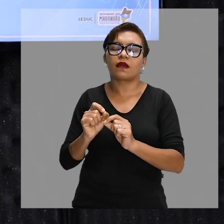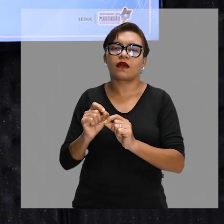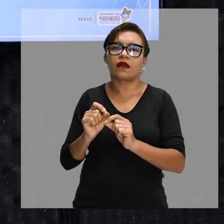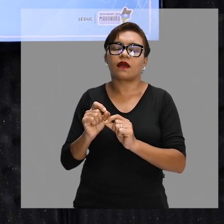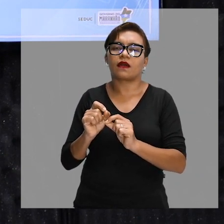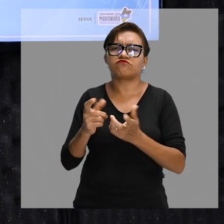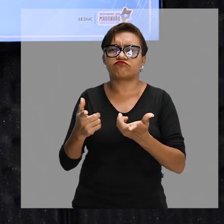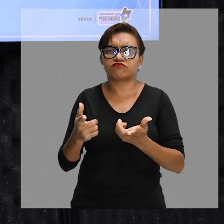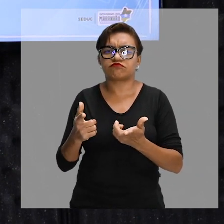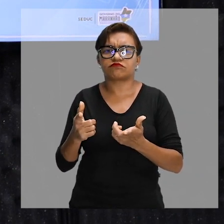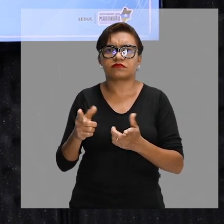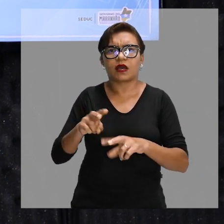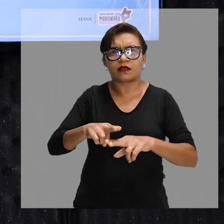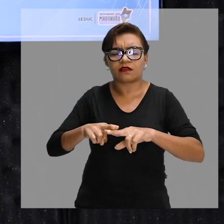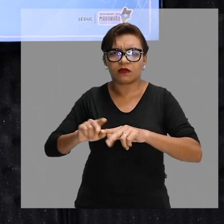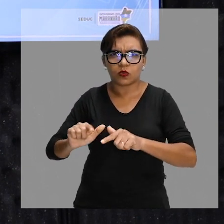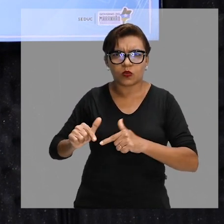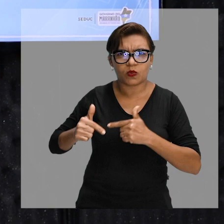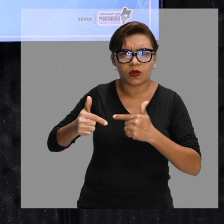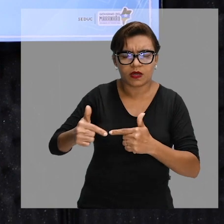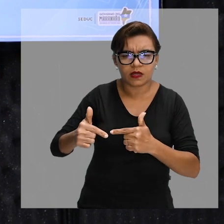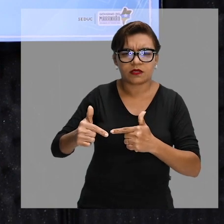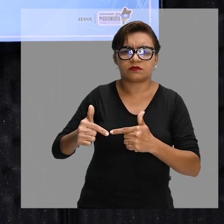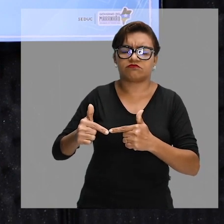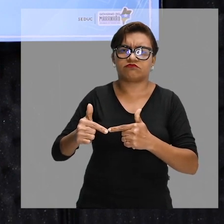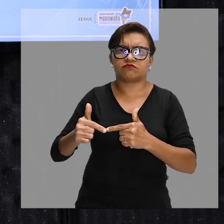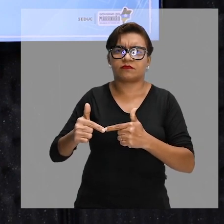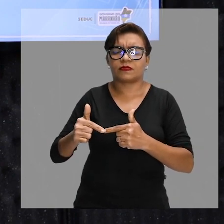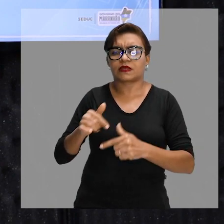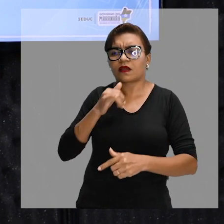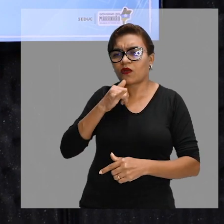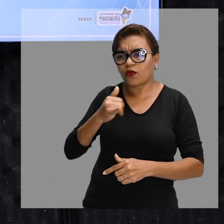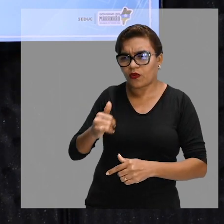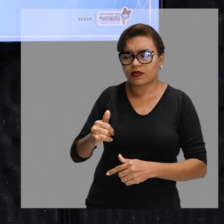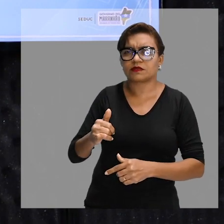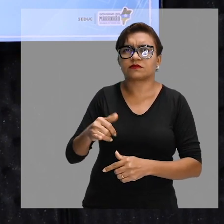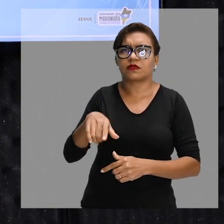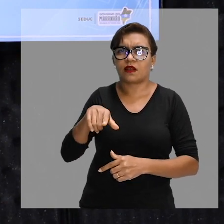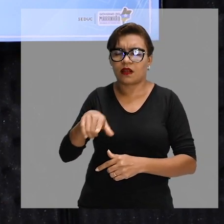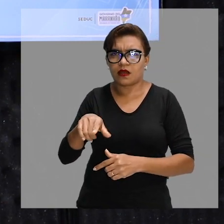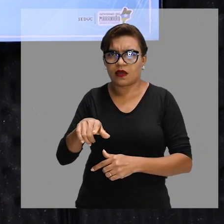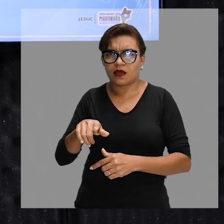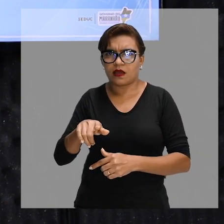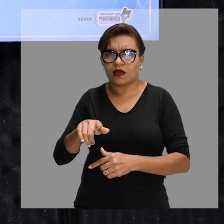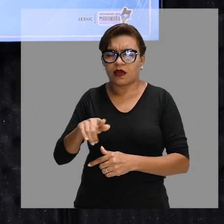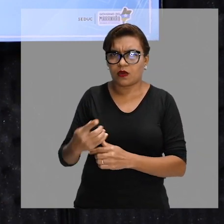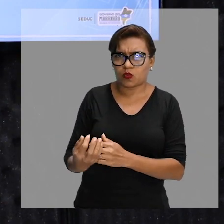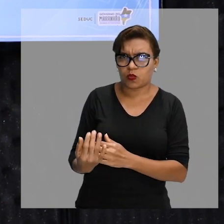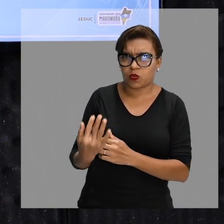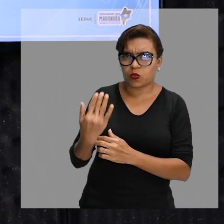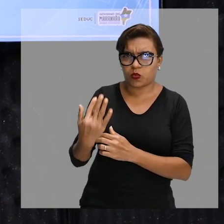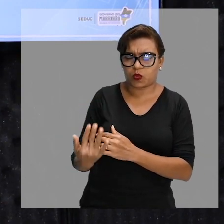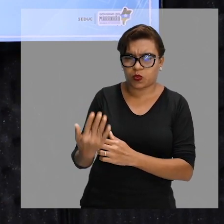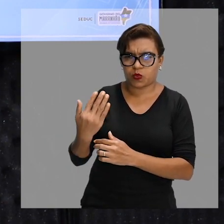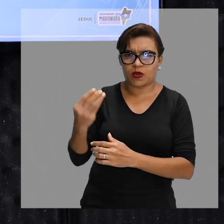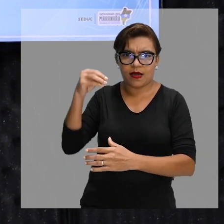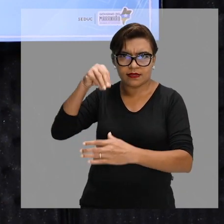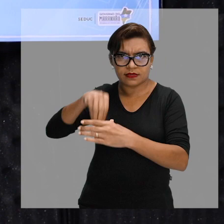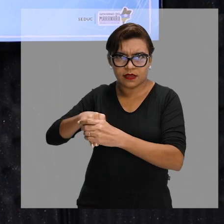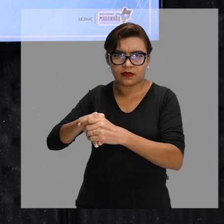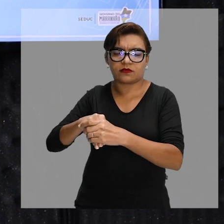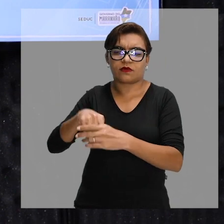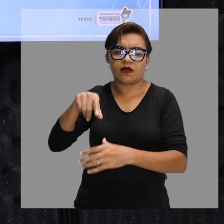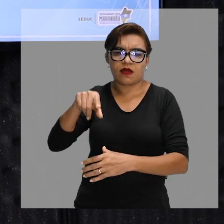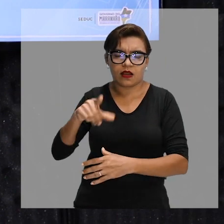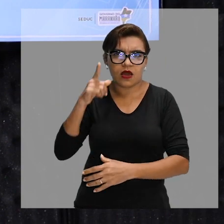né? Nasce luz ali, né? Através de uma reação. Então a corrente elétrica passa pelo gás, pela substância que tem dentro daquela lâmpada